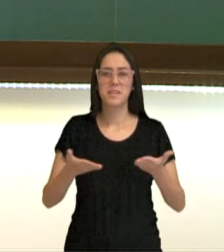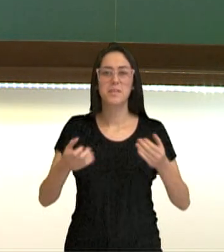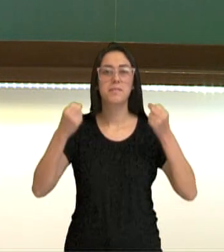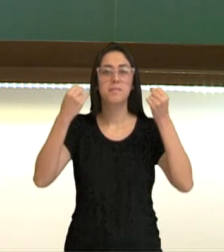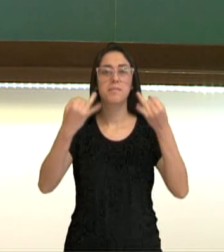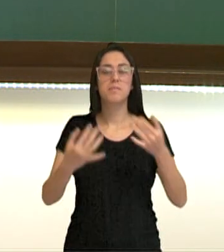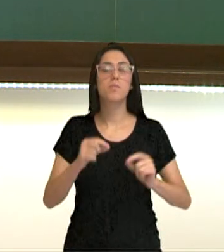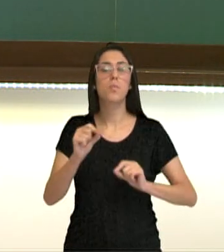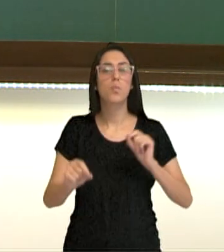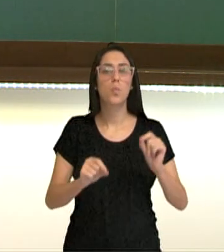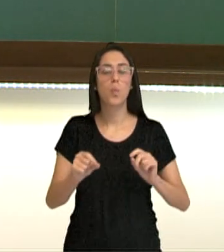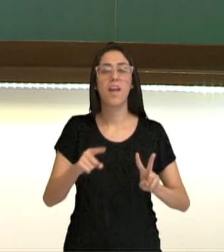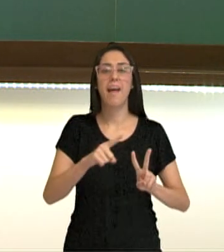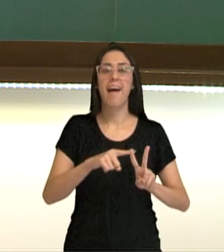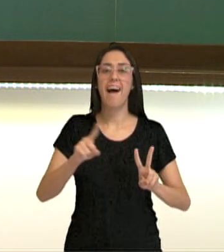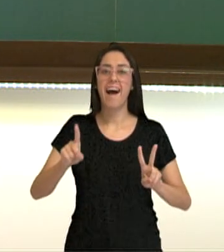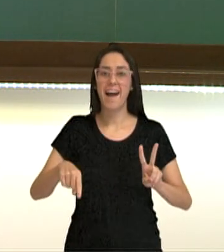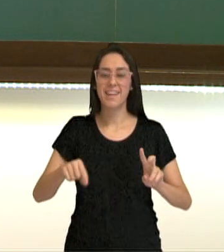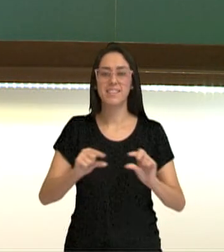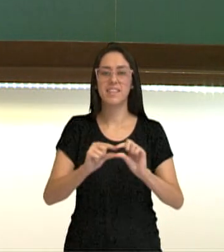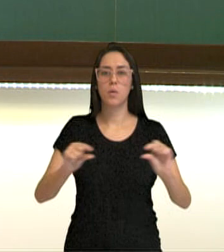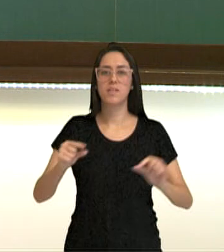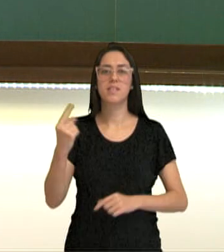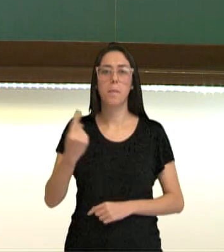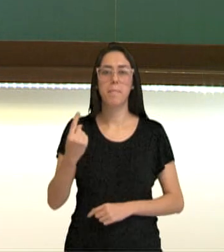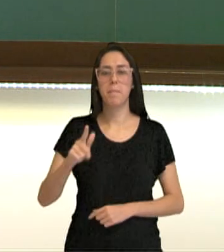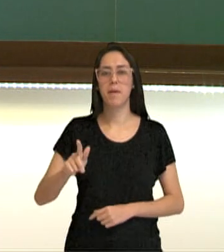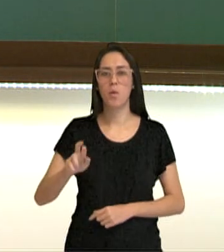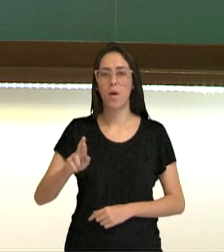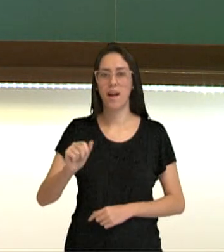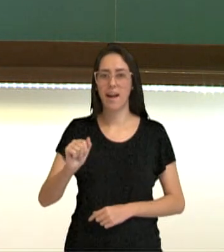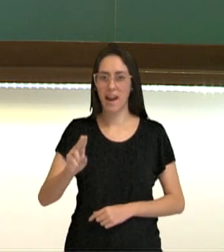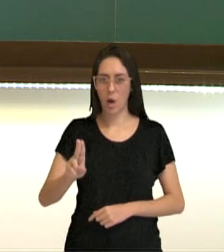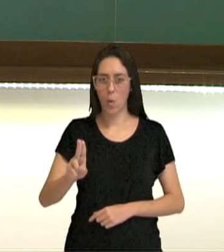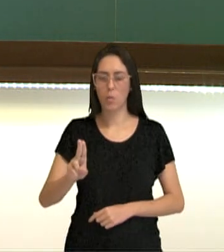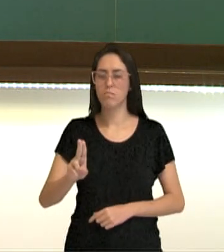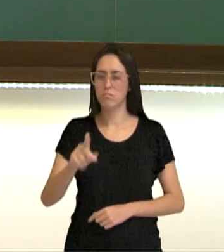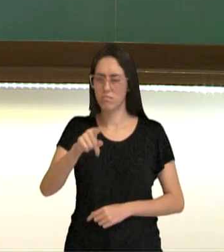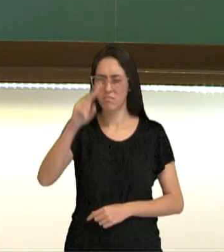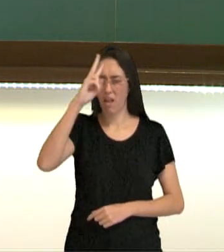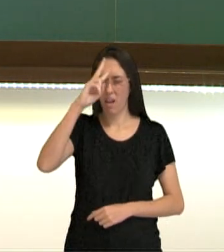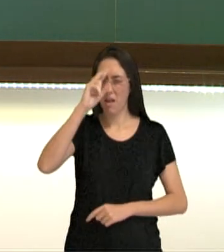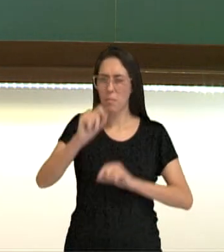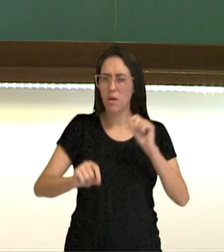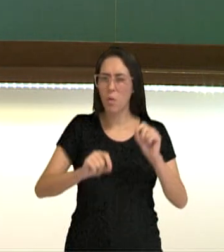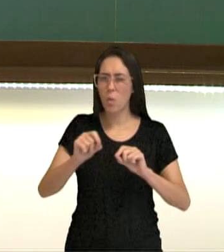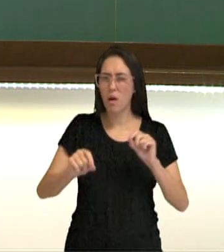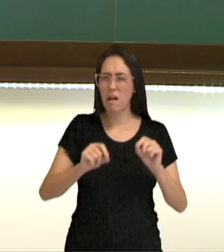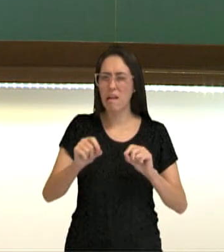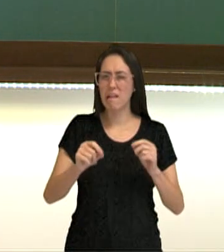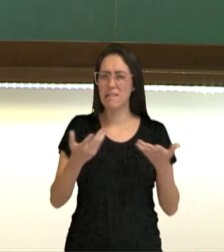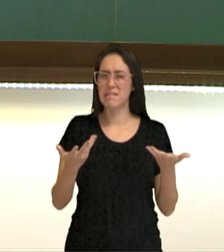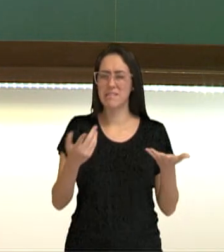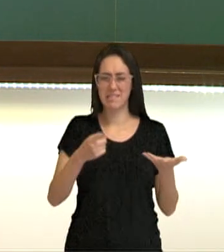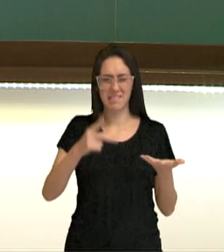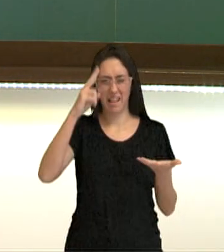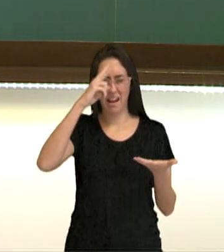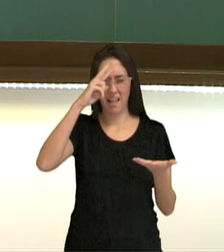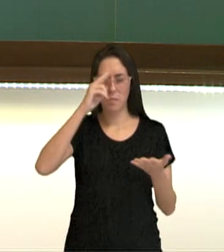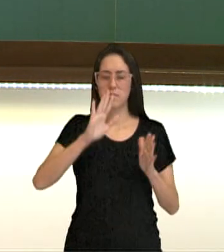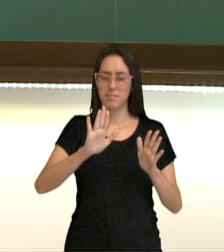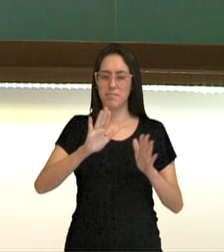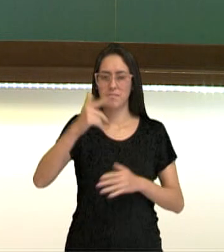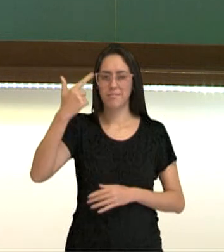com raiz de equação do primeiro grau. Vamos lá? Lembra o que é isso? Faz ideia do que seja?